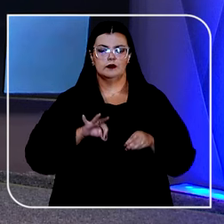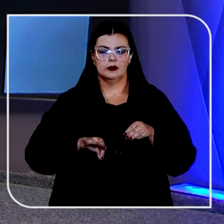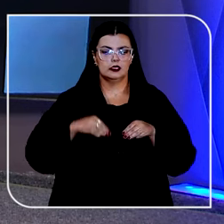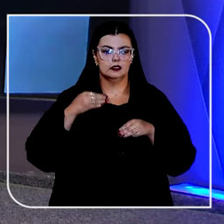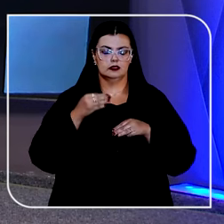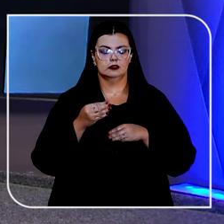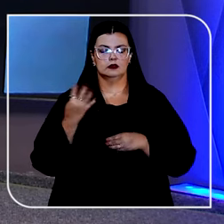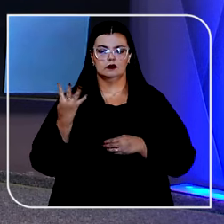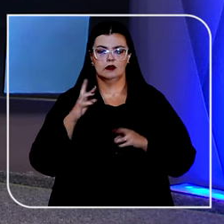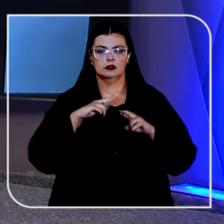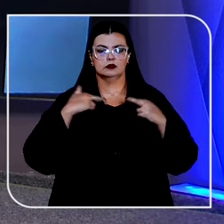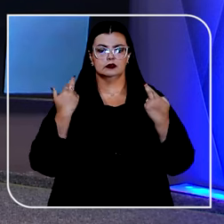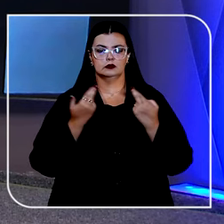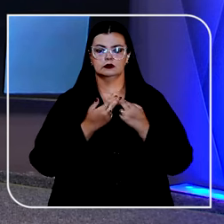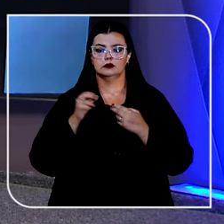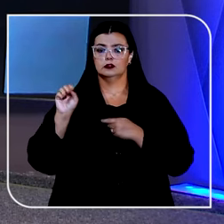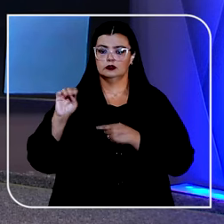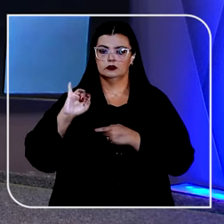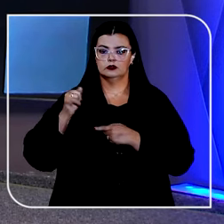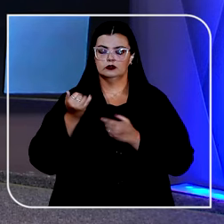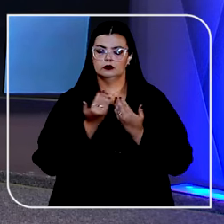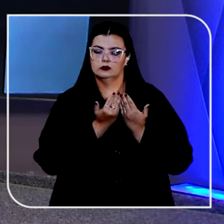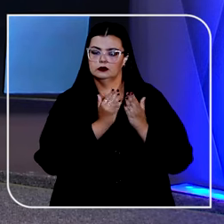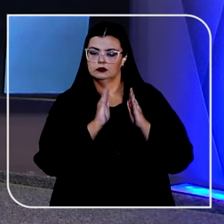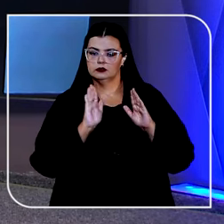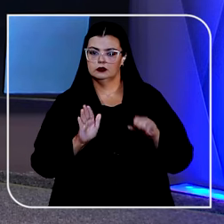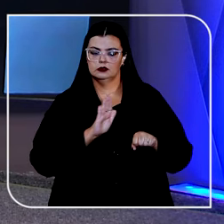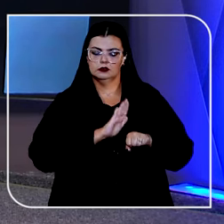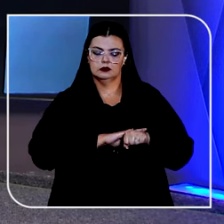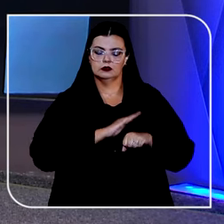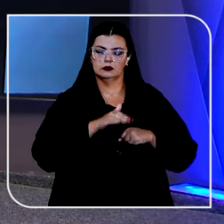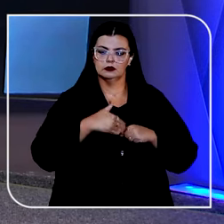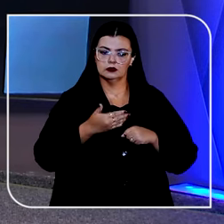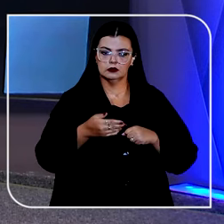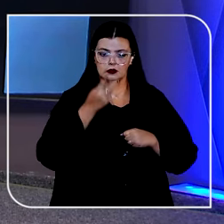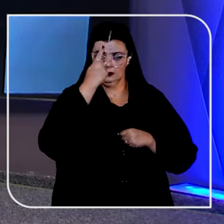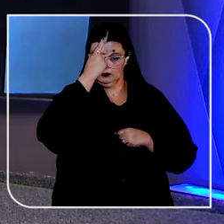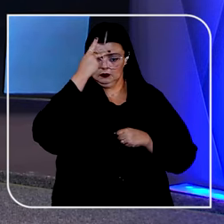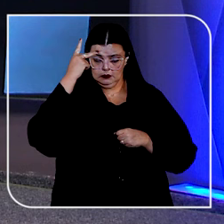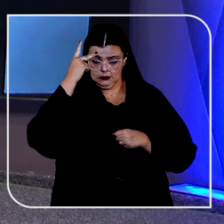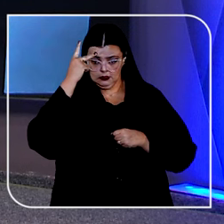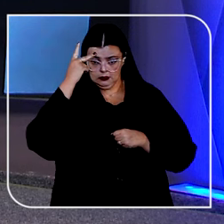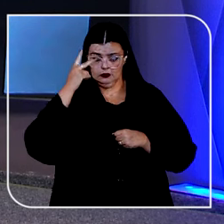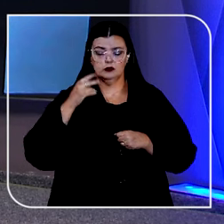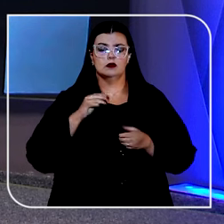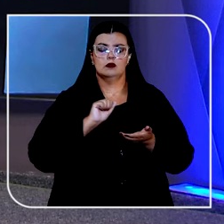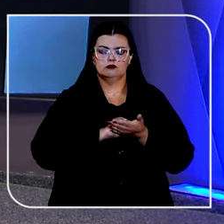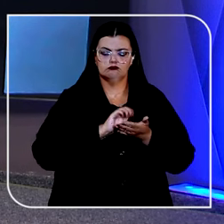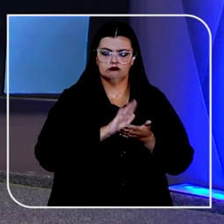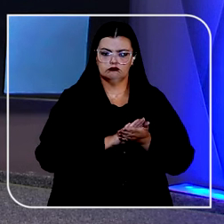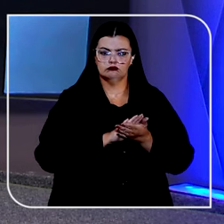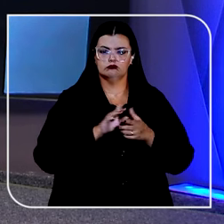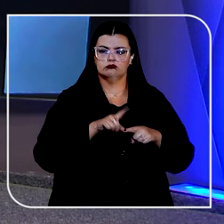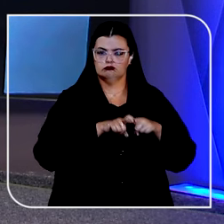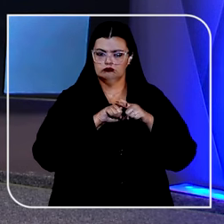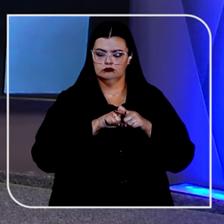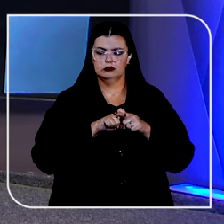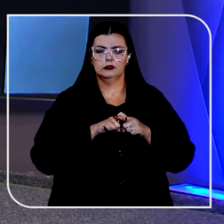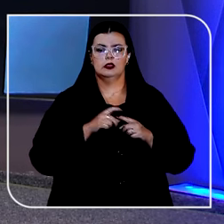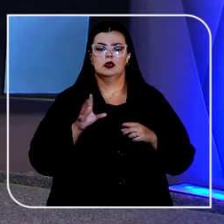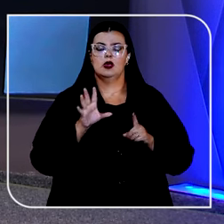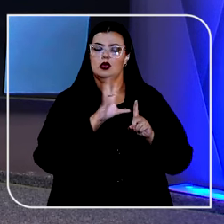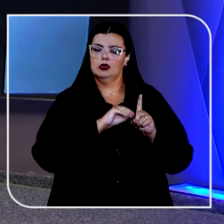da quarta turma do Superior Tribunal de Justiça ampliaram o prazo para que a vítima busque indenização por abuso